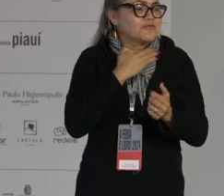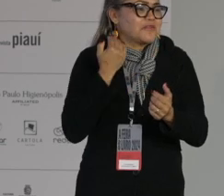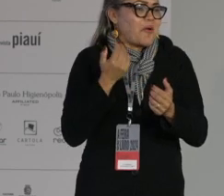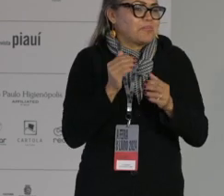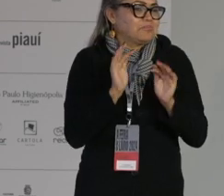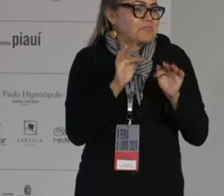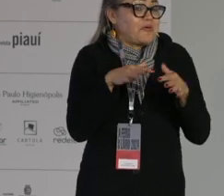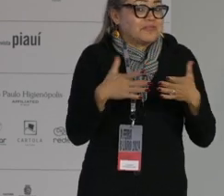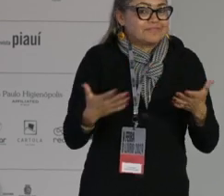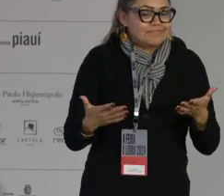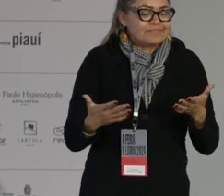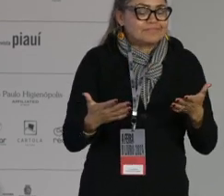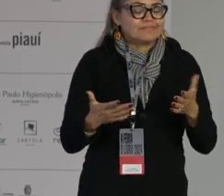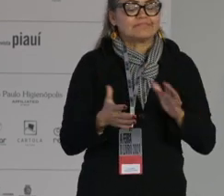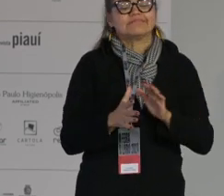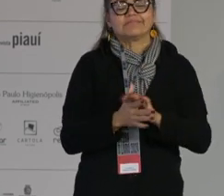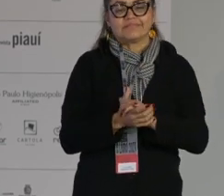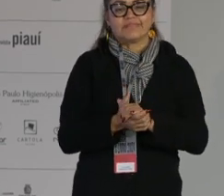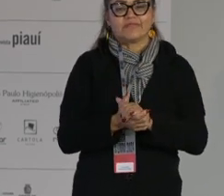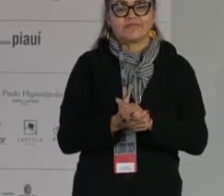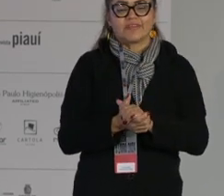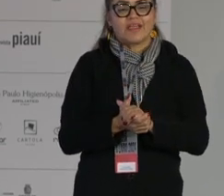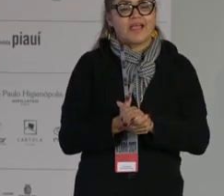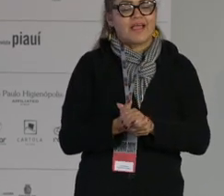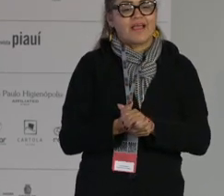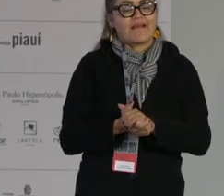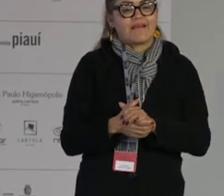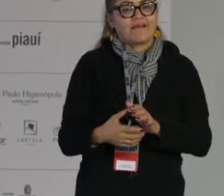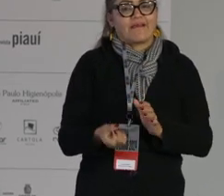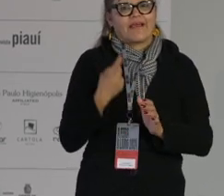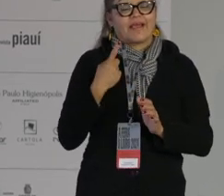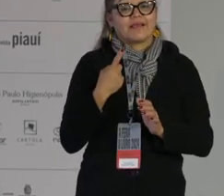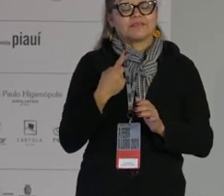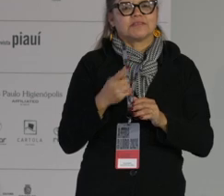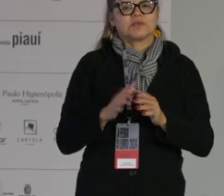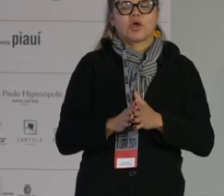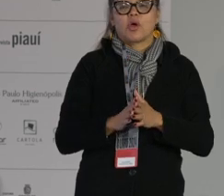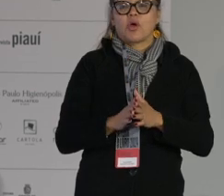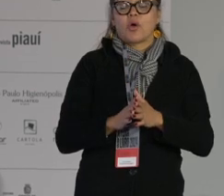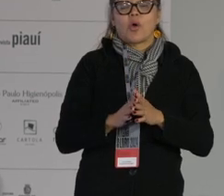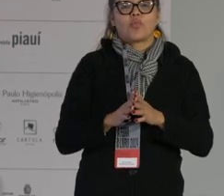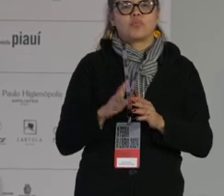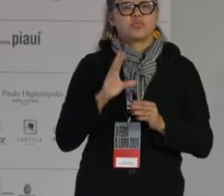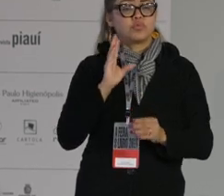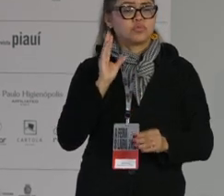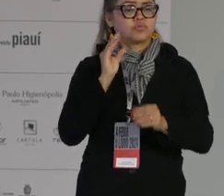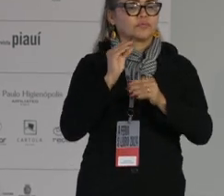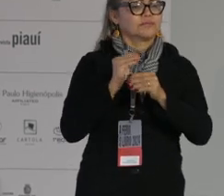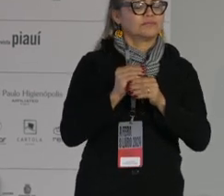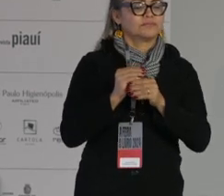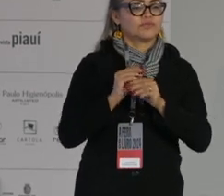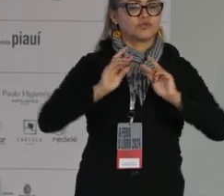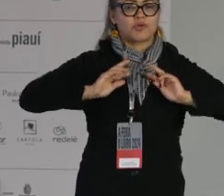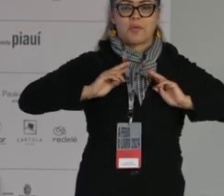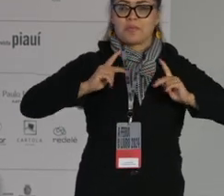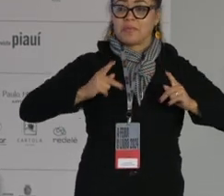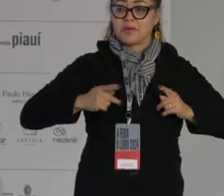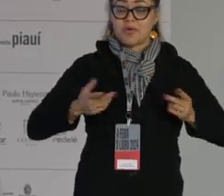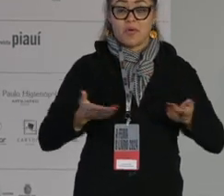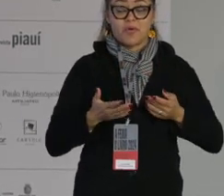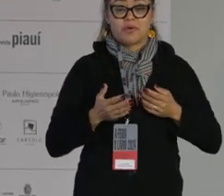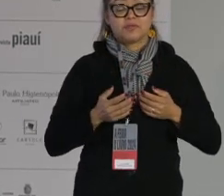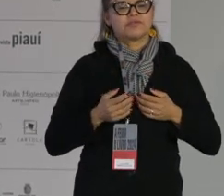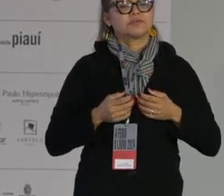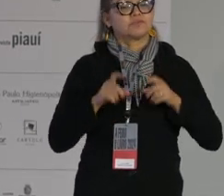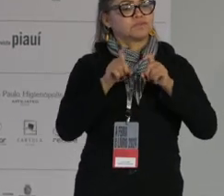a questão é bizarro, mas assim, o grande asset dos humanos hoje em dia, frente